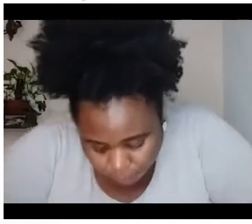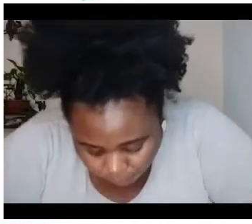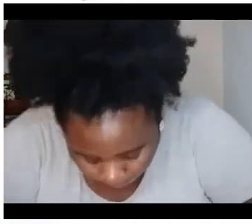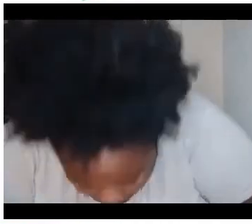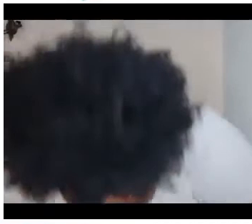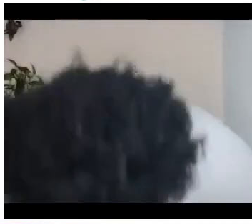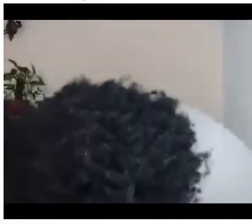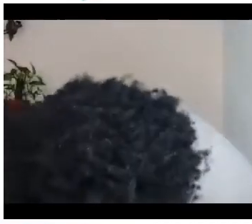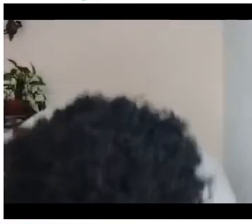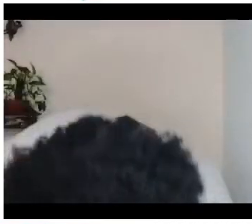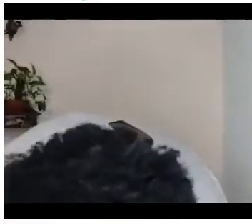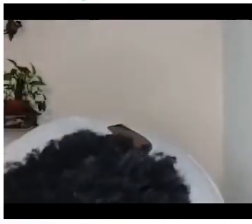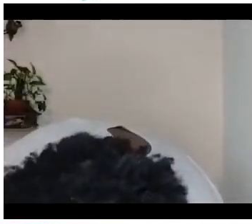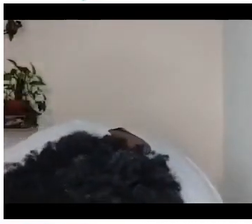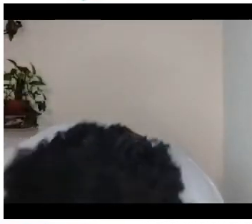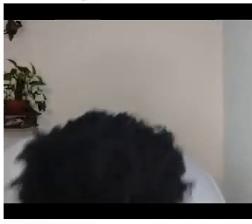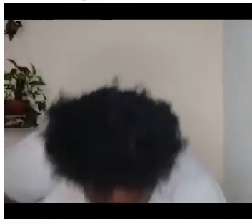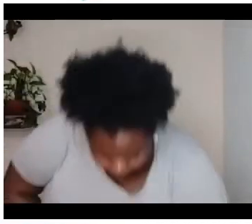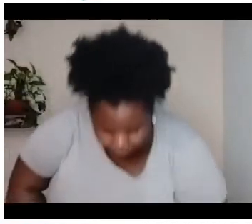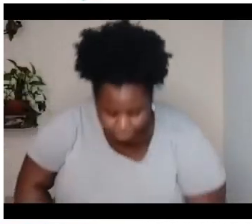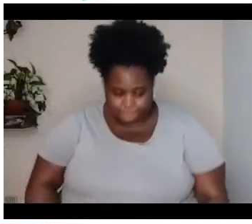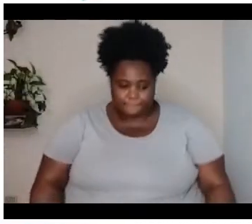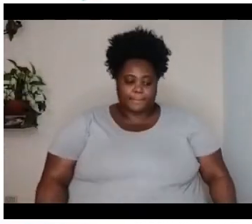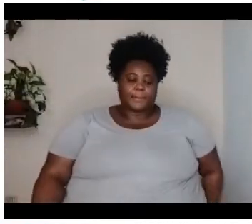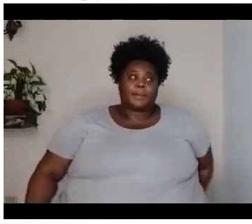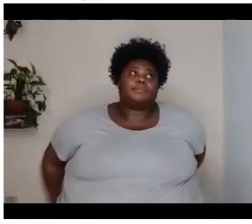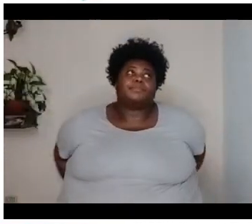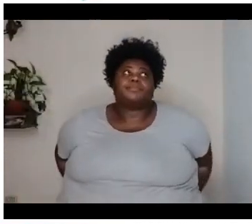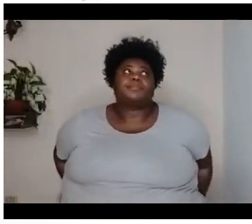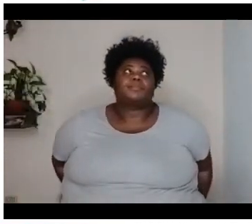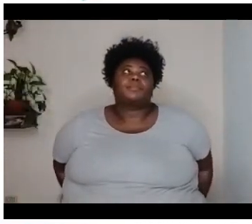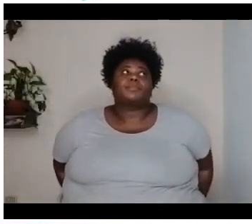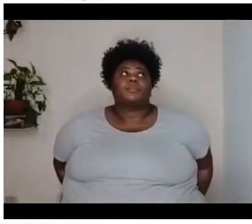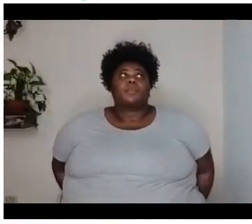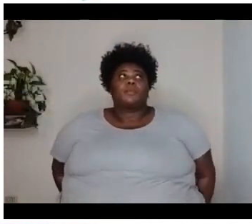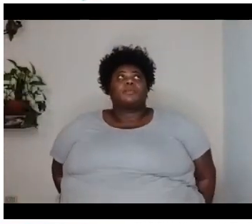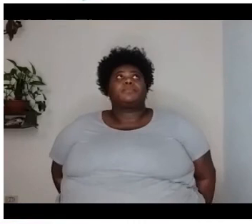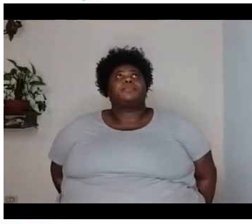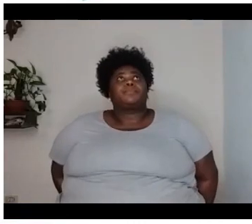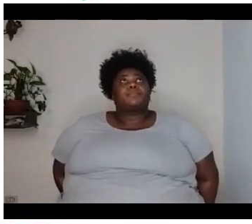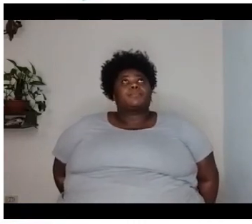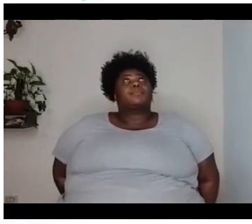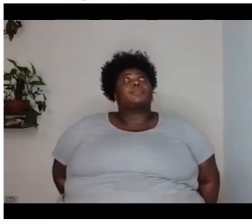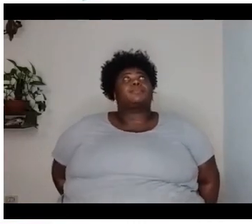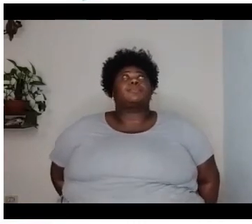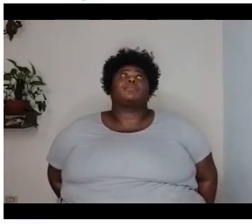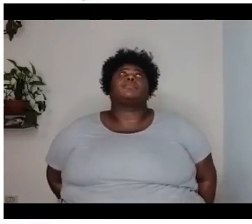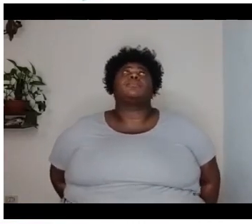I'm singing in the rain, Yes, singing